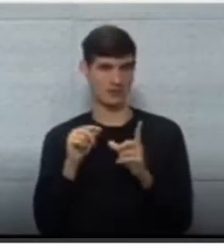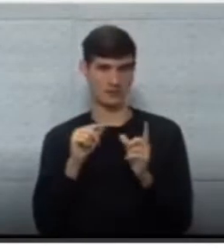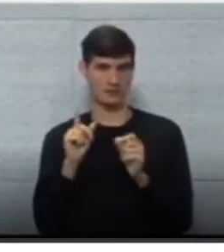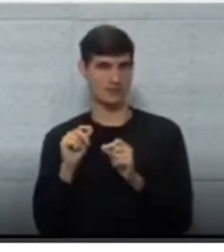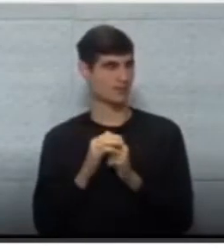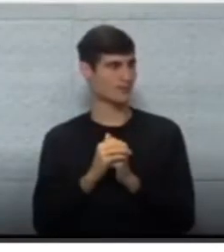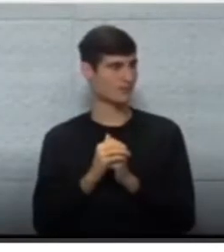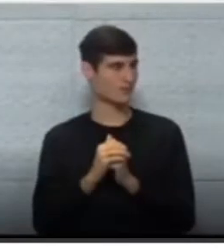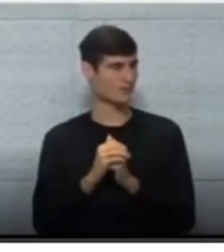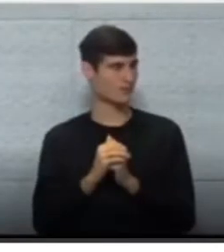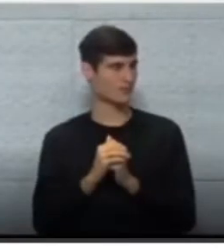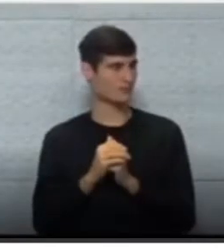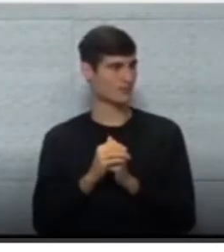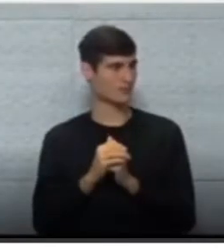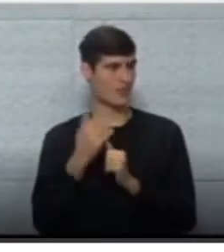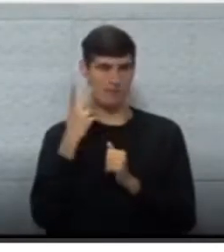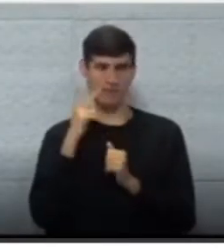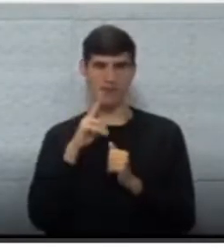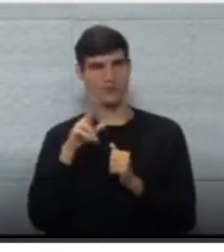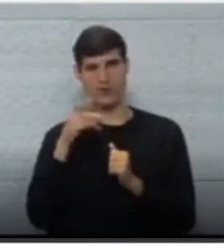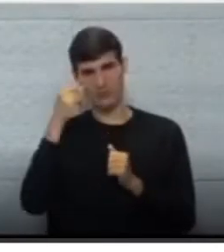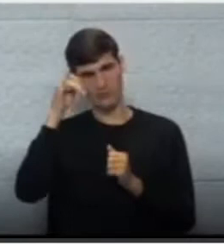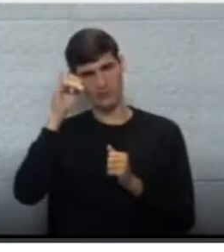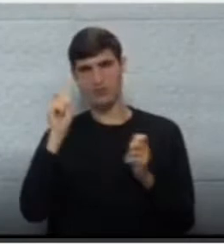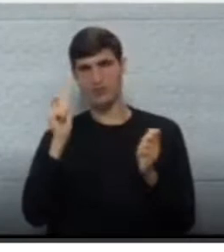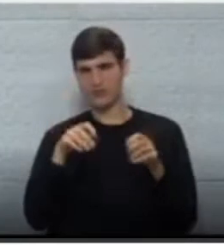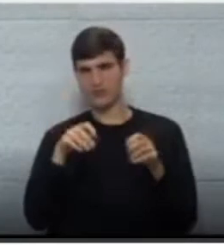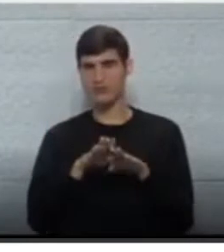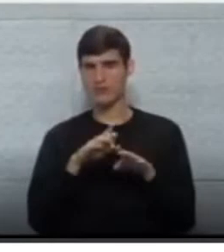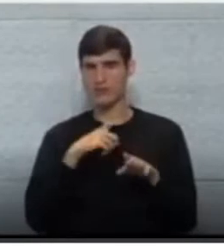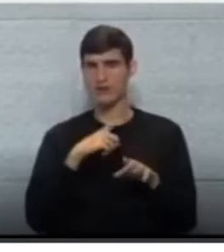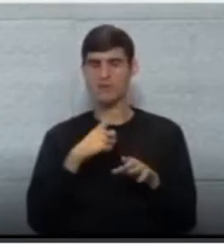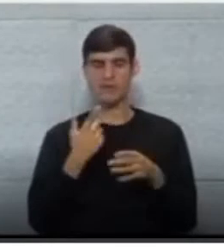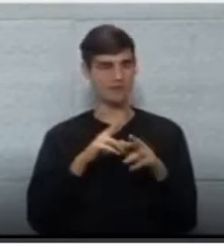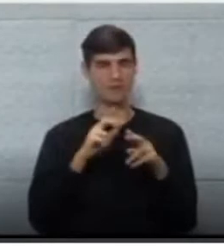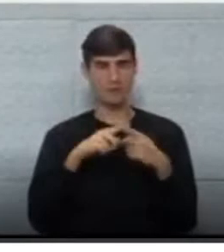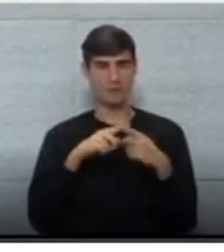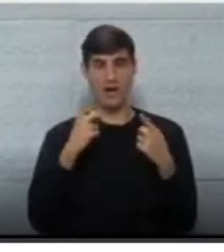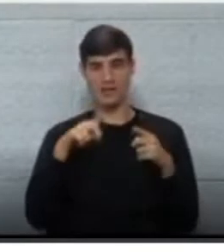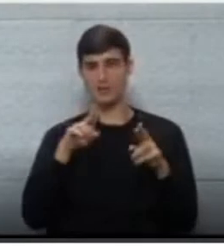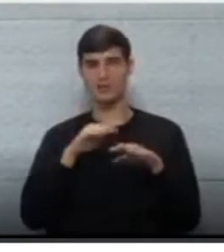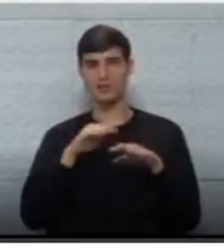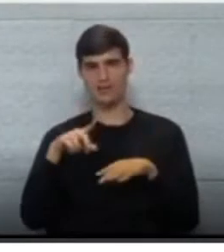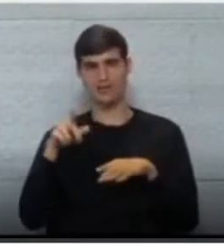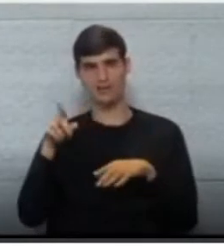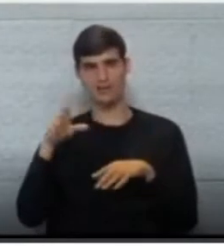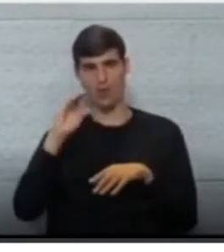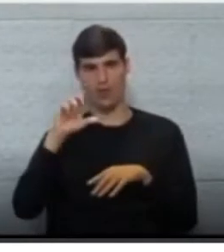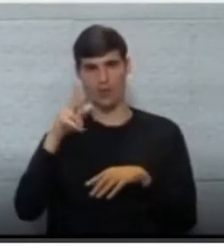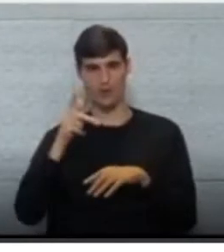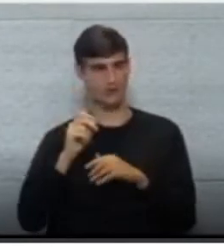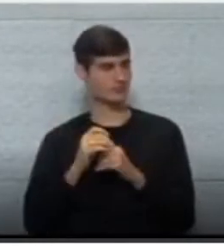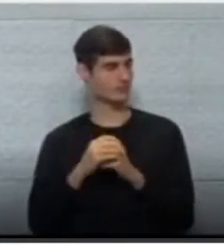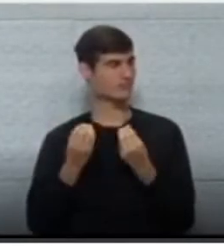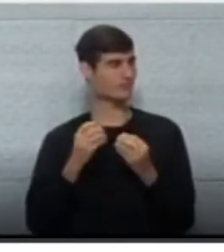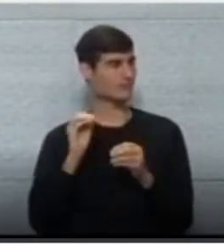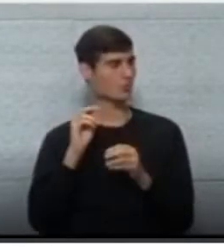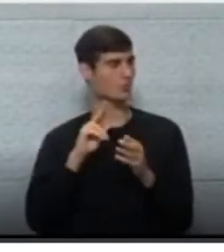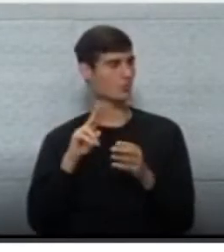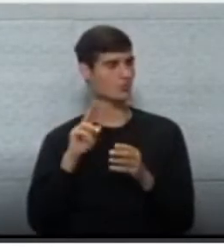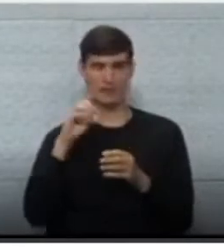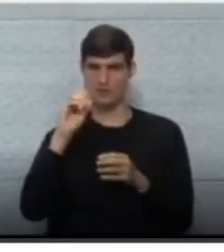esse. Se tiver humano também para ser utilizado com extração, já melhor ainda. Mas o de coelho pode ser utilizado. Então, como é que nós fazemos isso? Nós